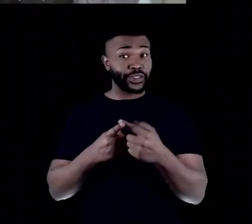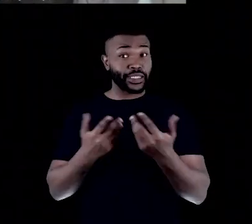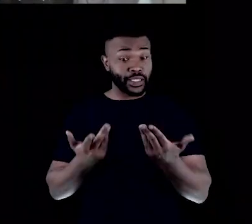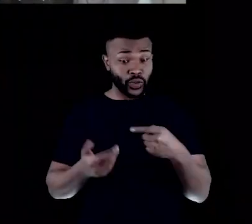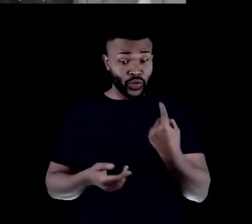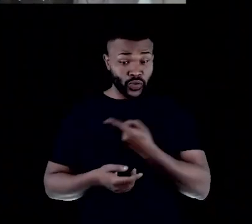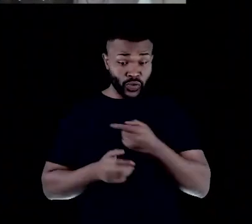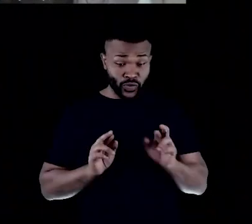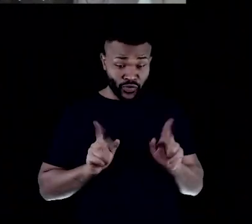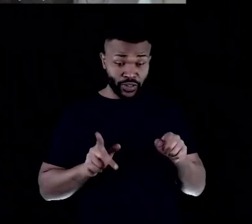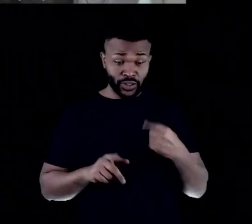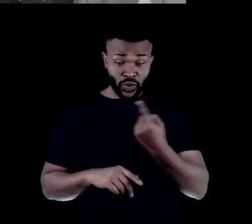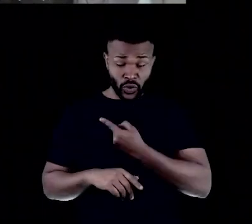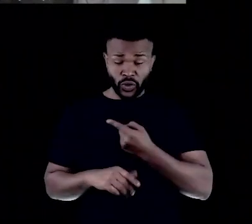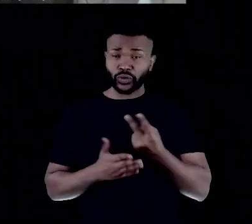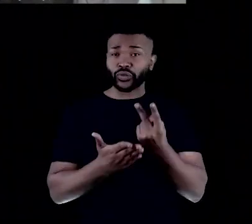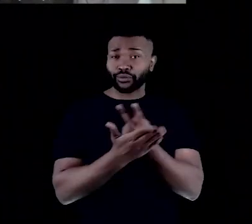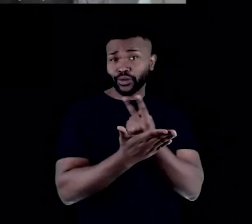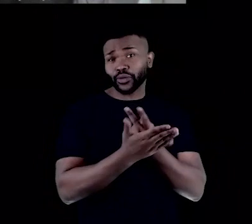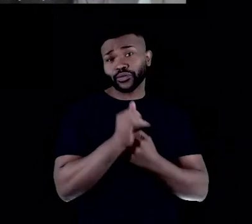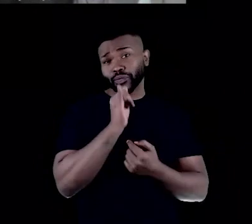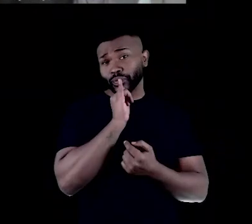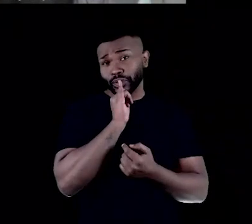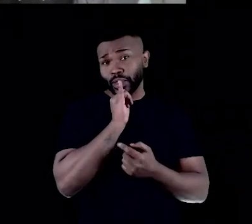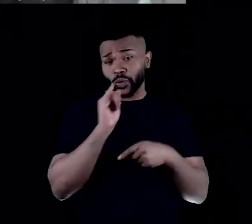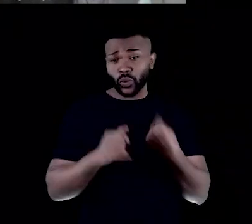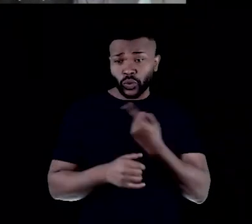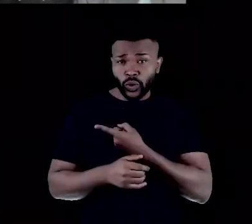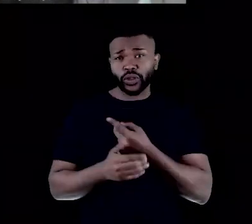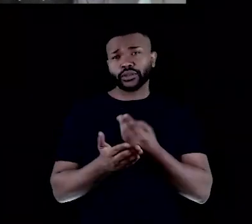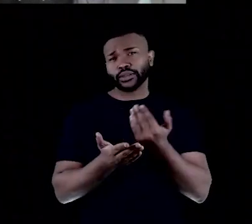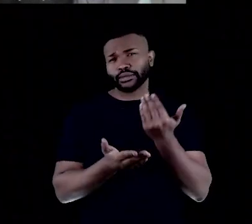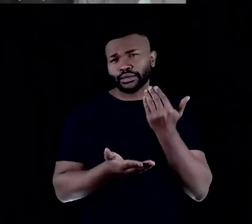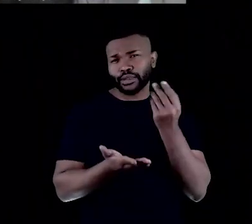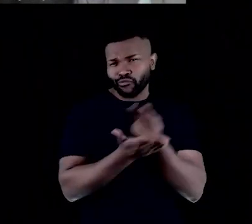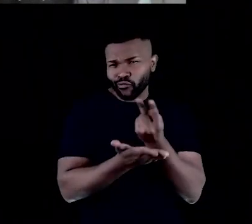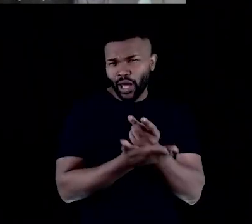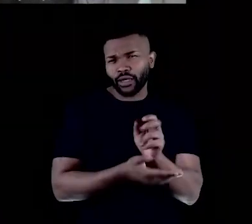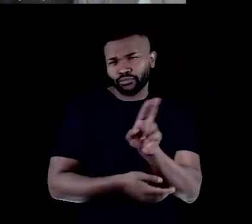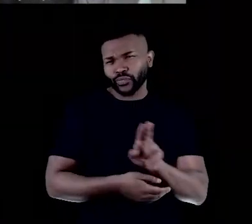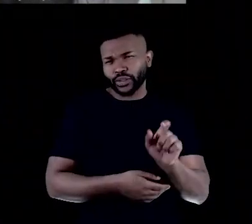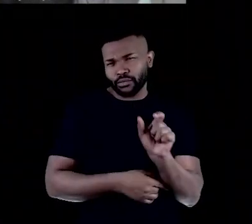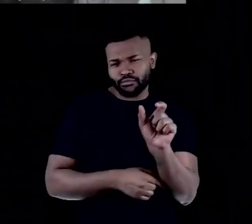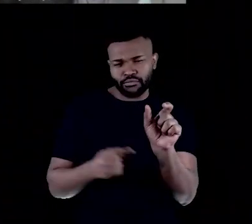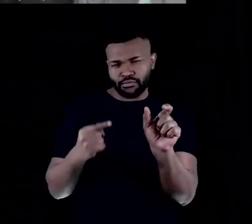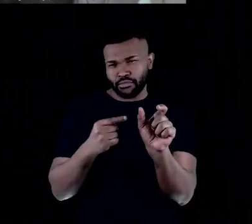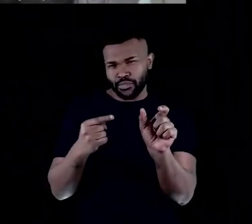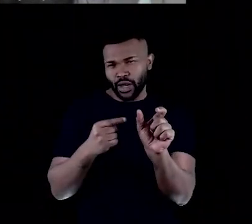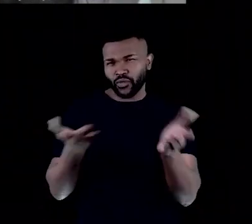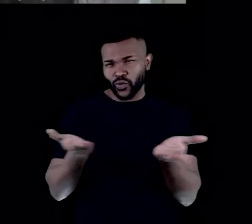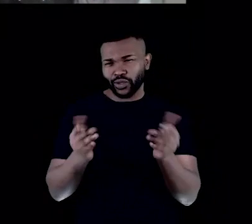Porque a nossa diferença, o nosso erro, digamos assim, a nossa falha, para usar os termos